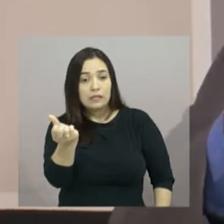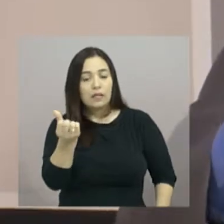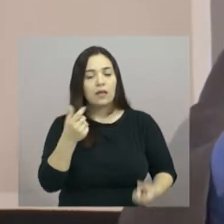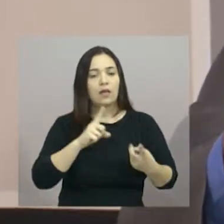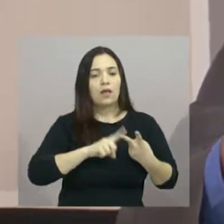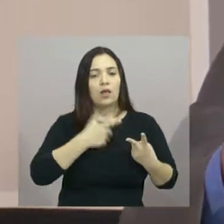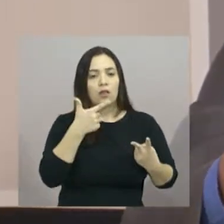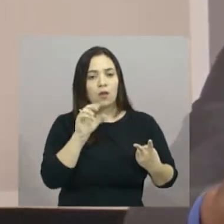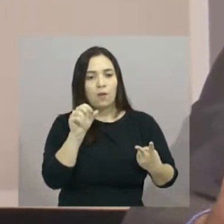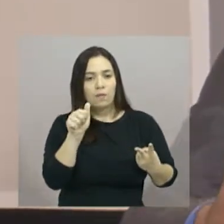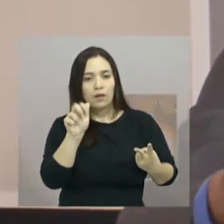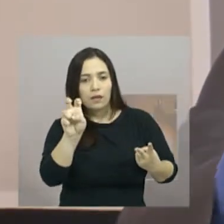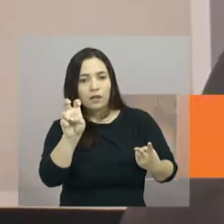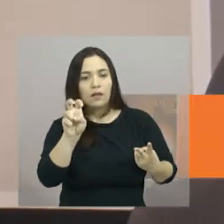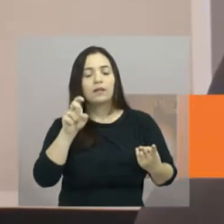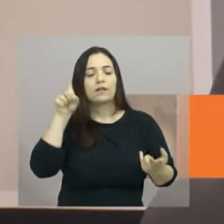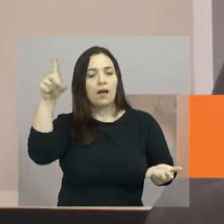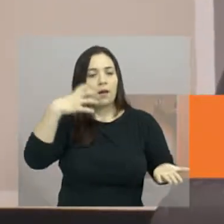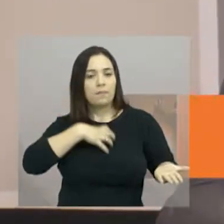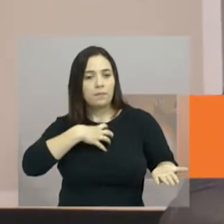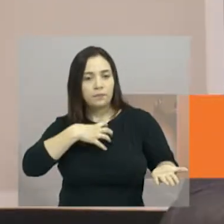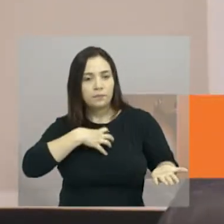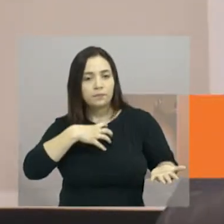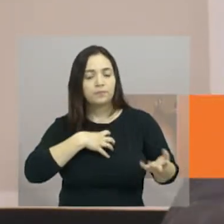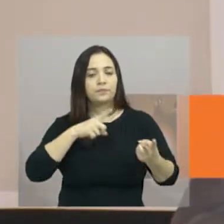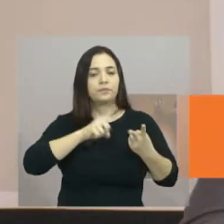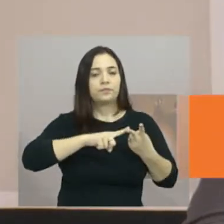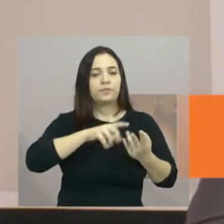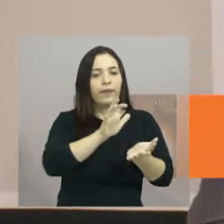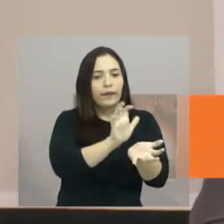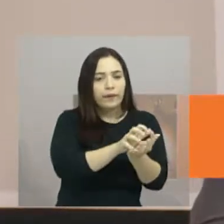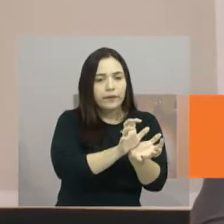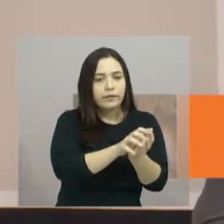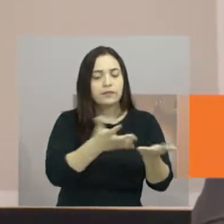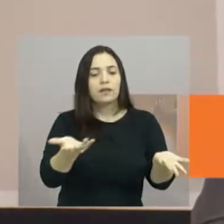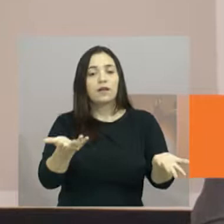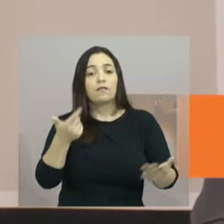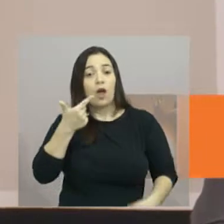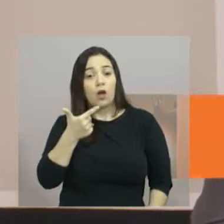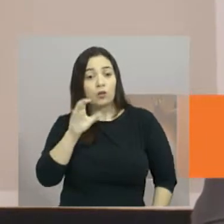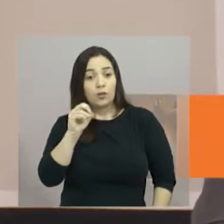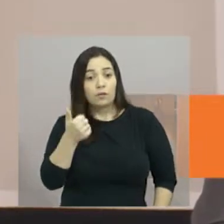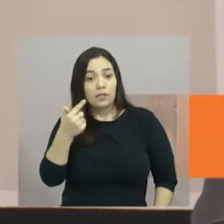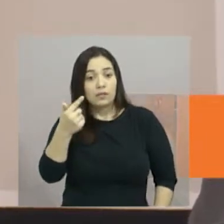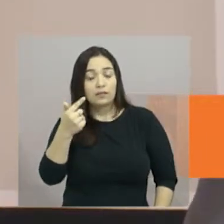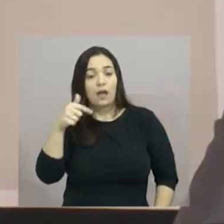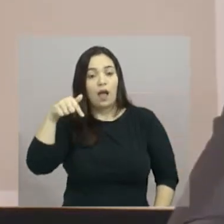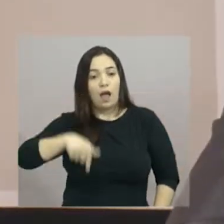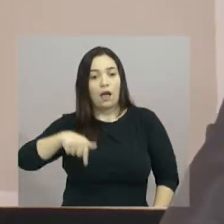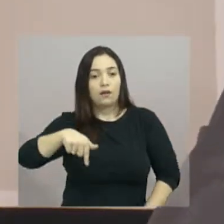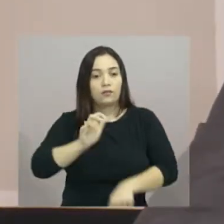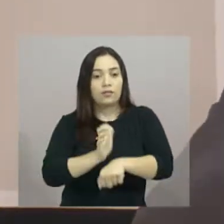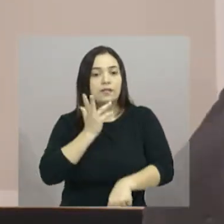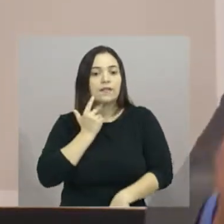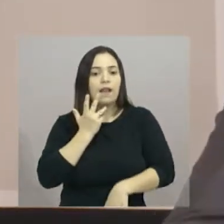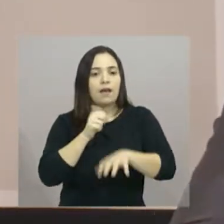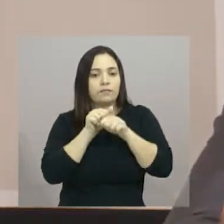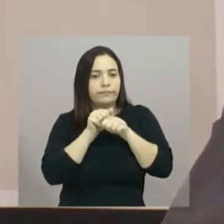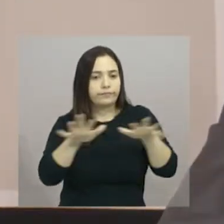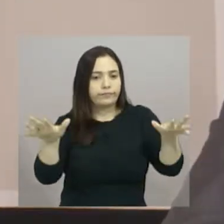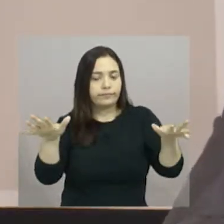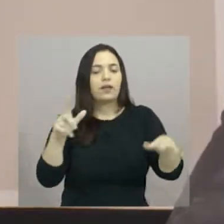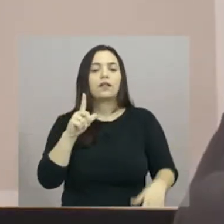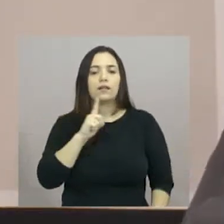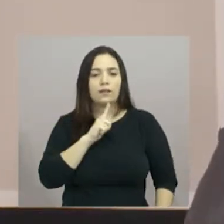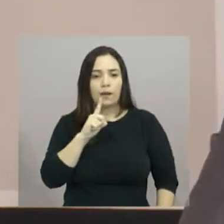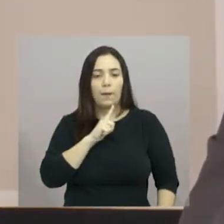2015, já tivemos na Bahia, já tivemos em Recife, e aí 2017 foi o ano que ela chegou no Ceará. E nós tivemos mais